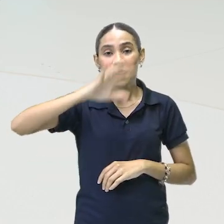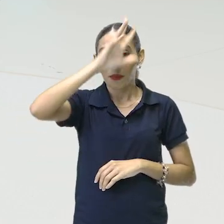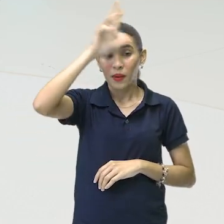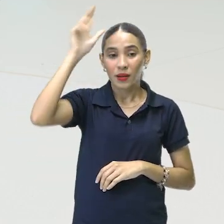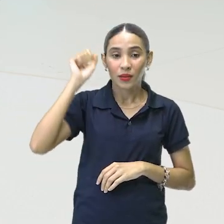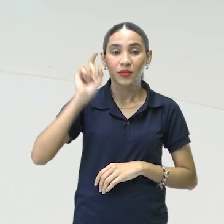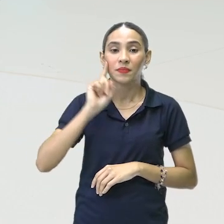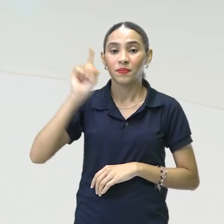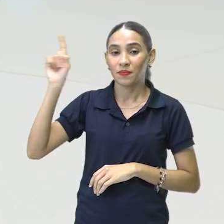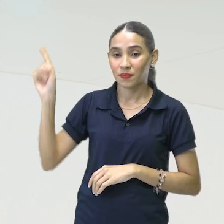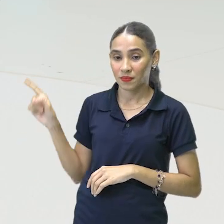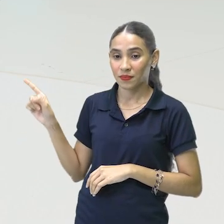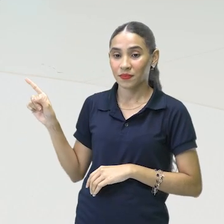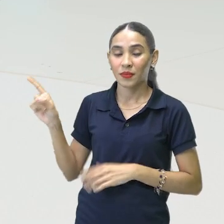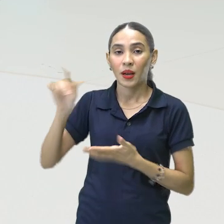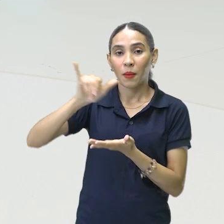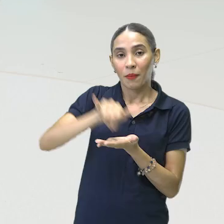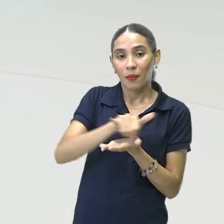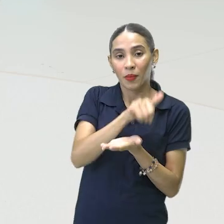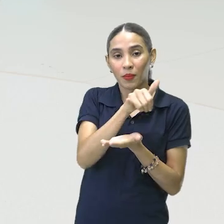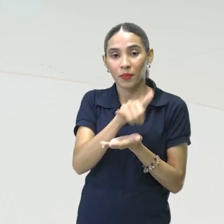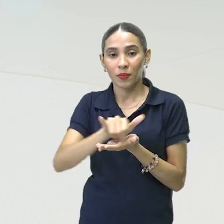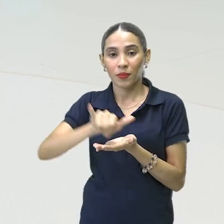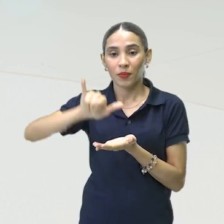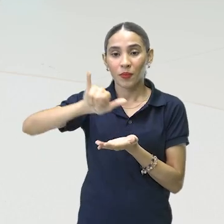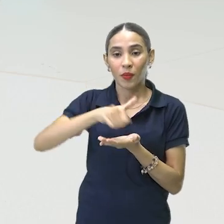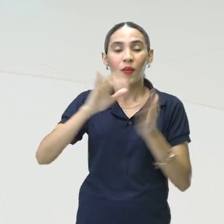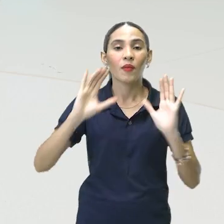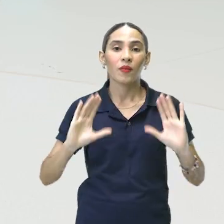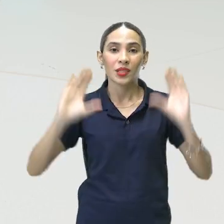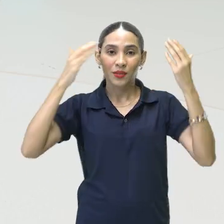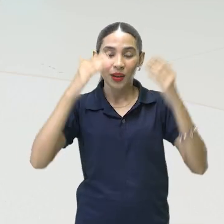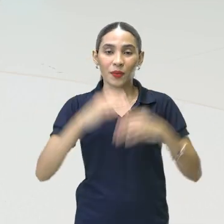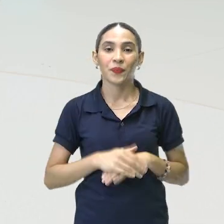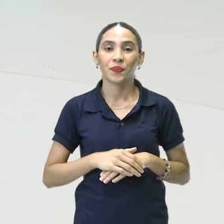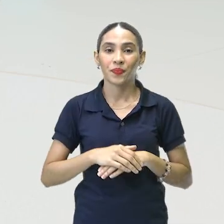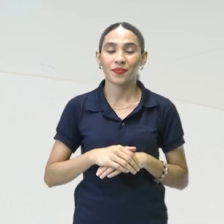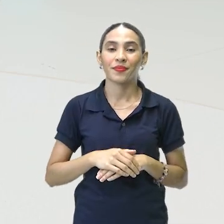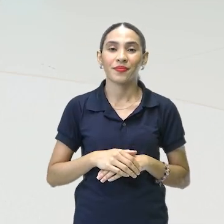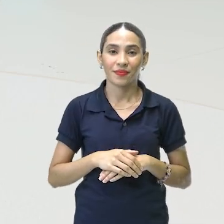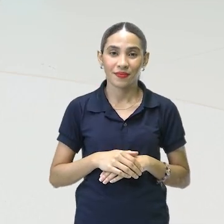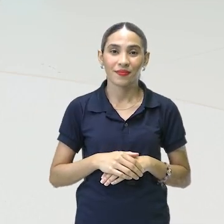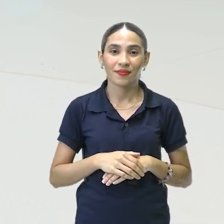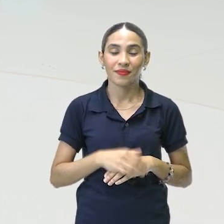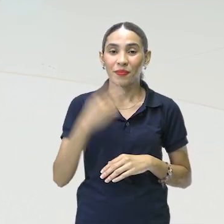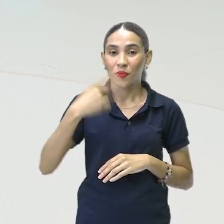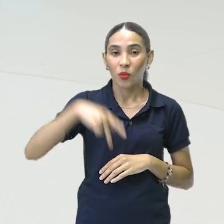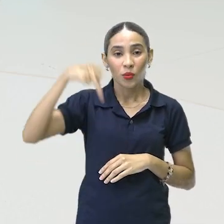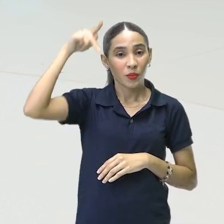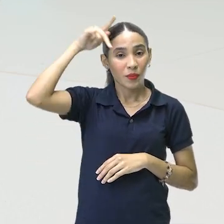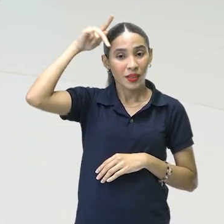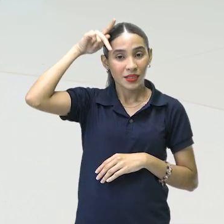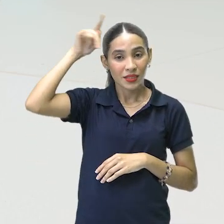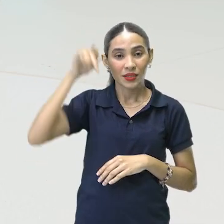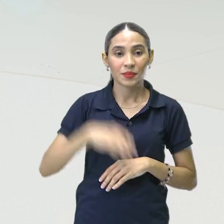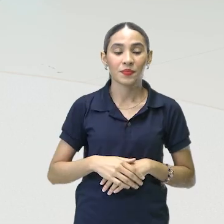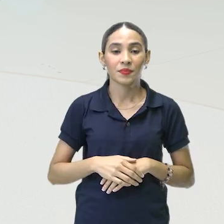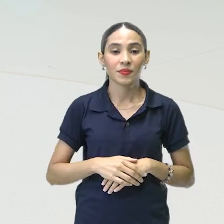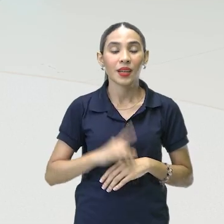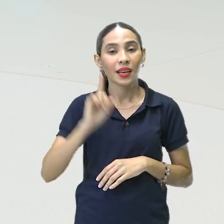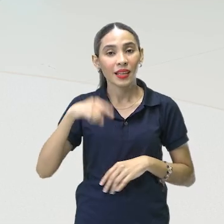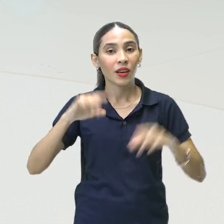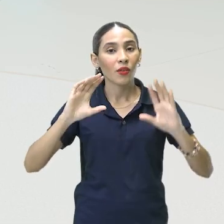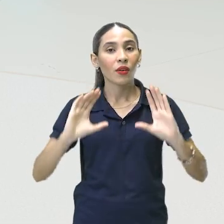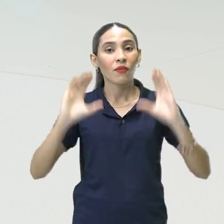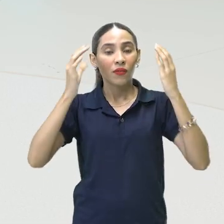do Amazonas, que é o Bumba Meu, é o Festival Folclórico de Parintins, certo?